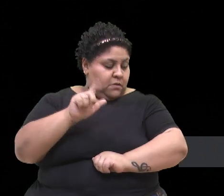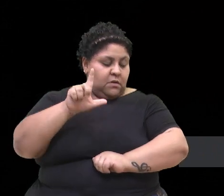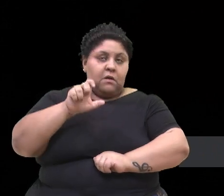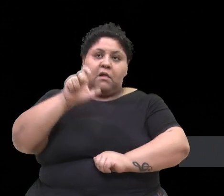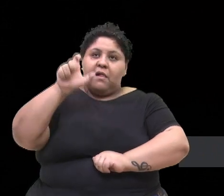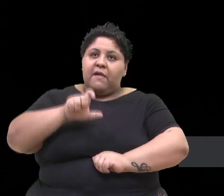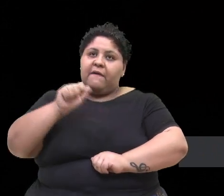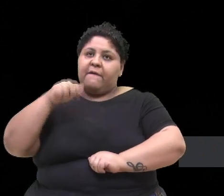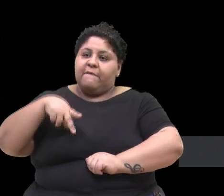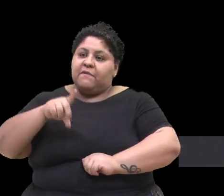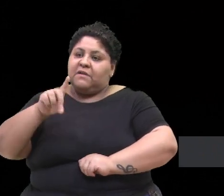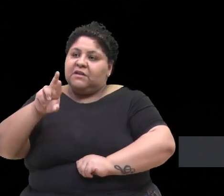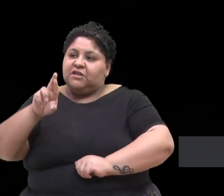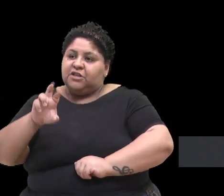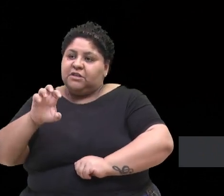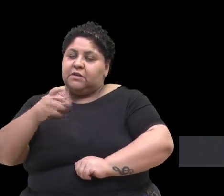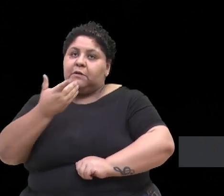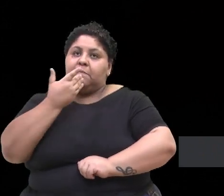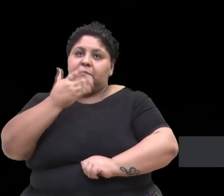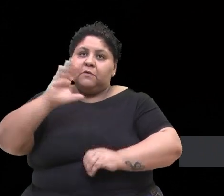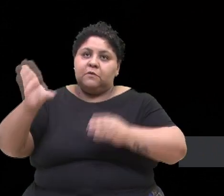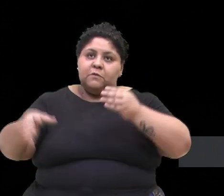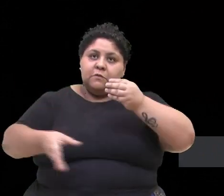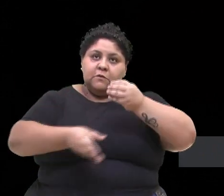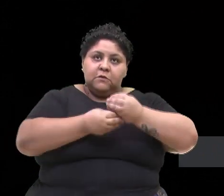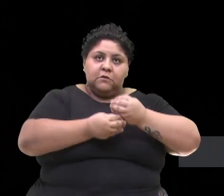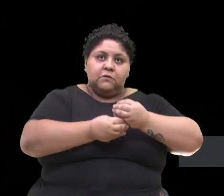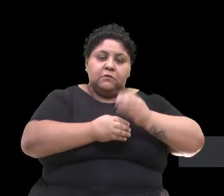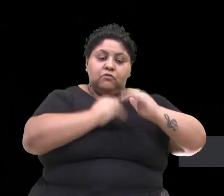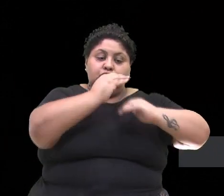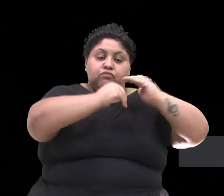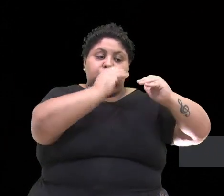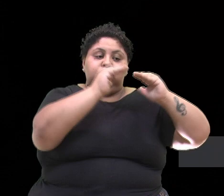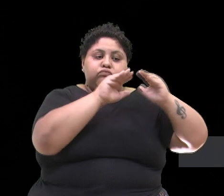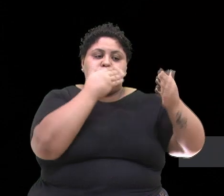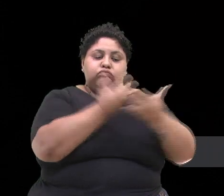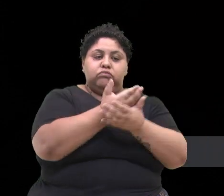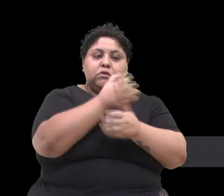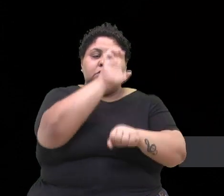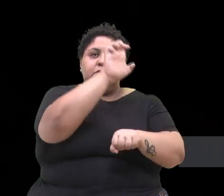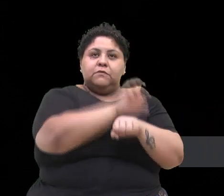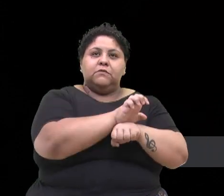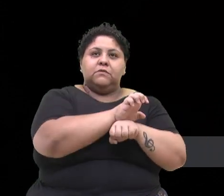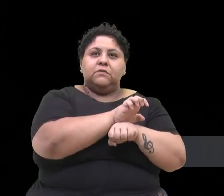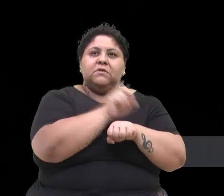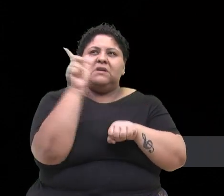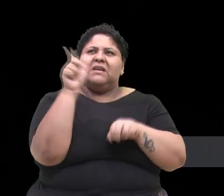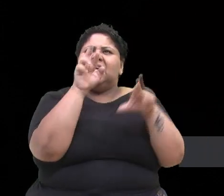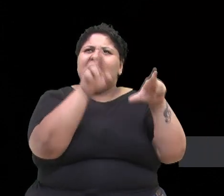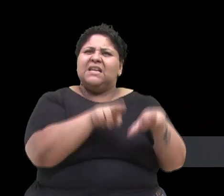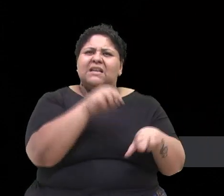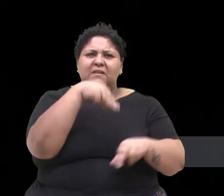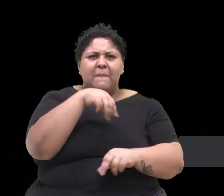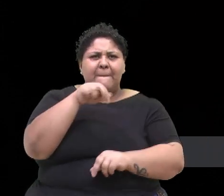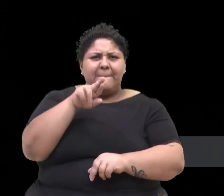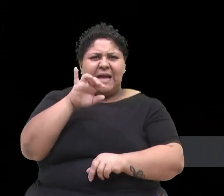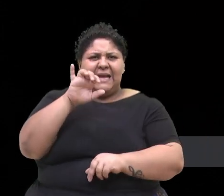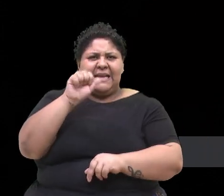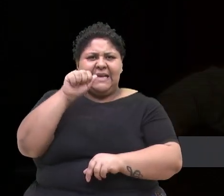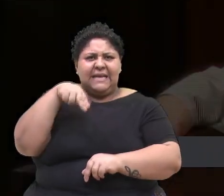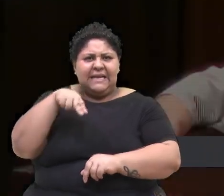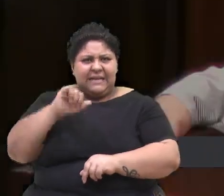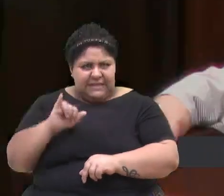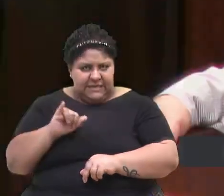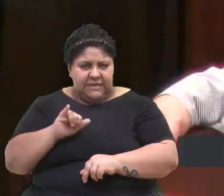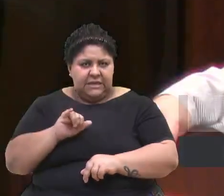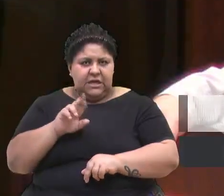solicitando uma emenda para a construção de uma escola estadual lá na região do Mariane Reolon, uma escola estadual